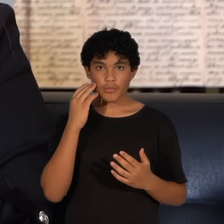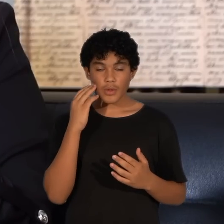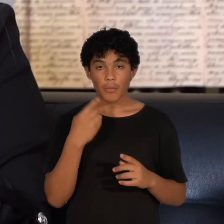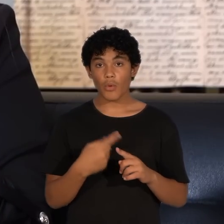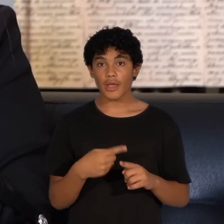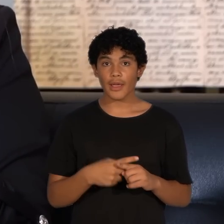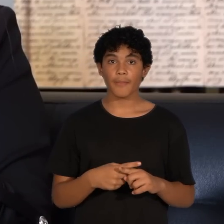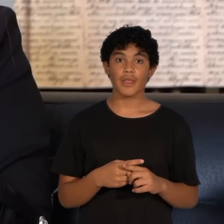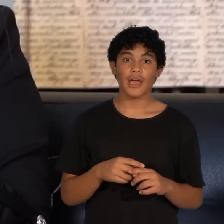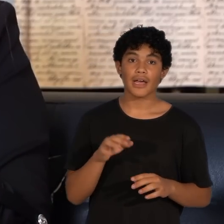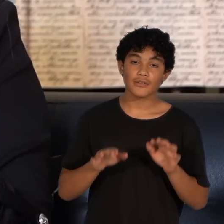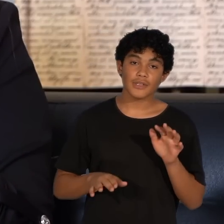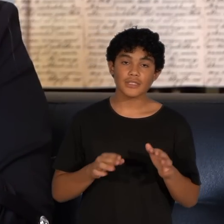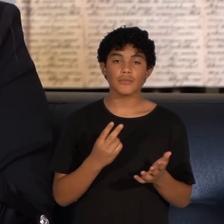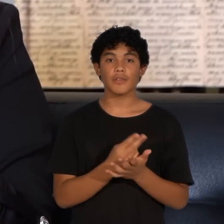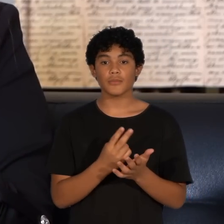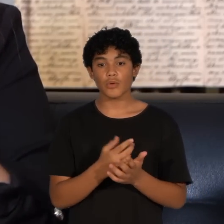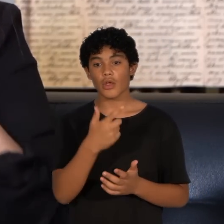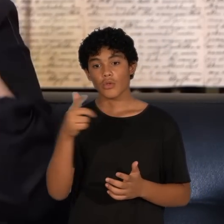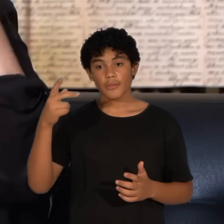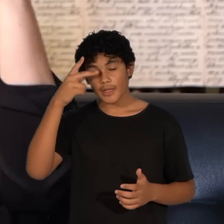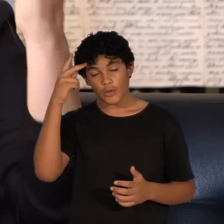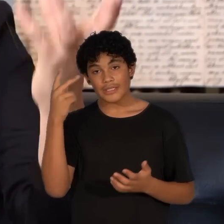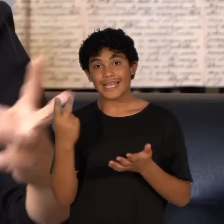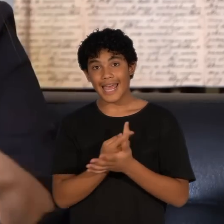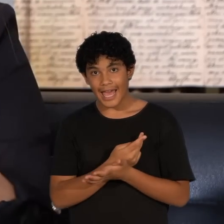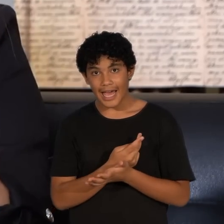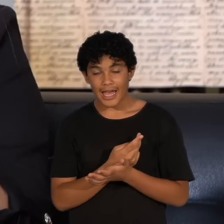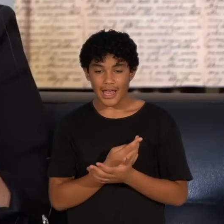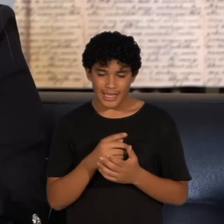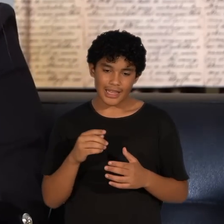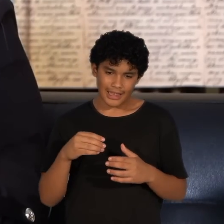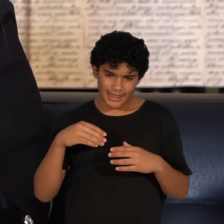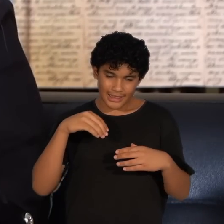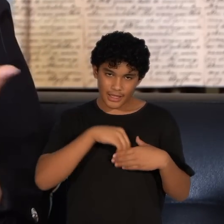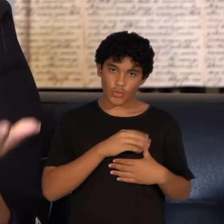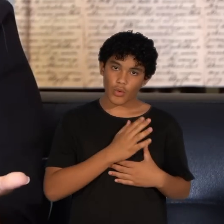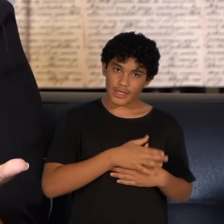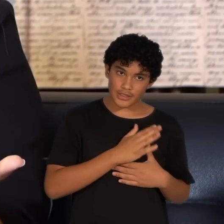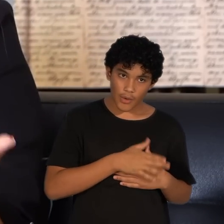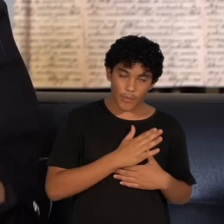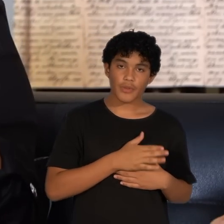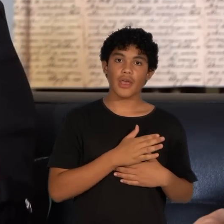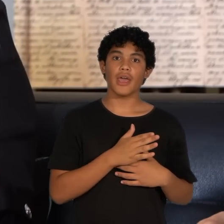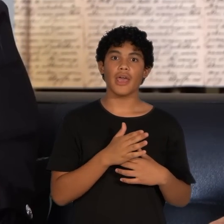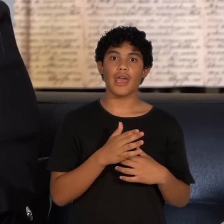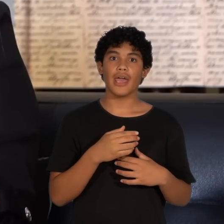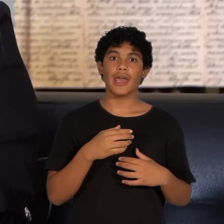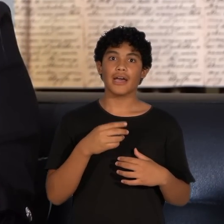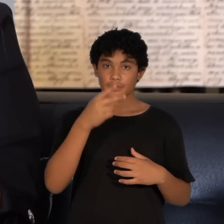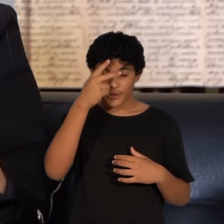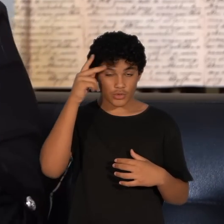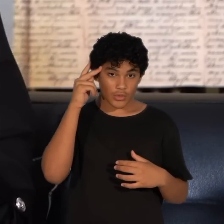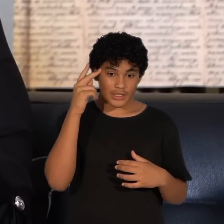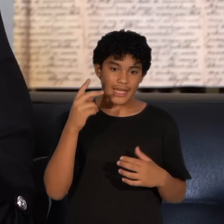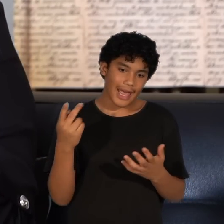outro. Porque, na verdade, por mais que o outro erre e tenha seus grandes erros, ele está, no fundo, tentando se encontrar. É assim que Carl Roger